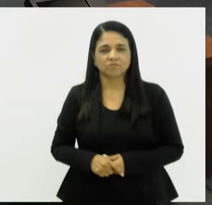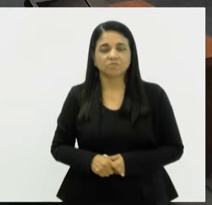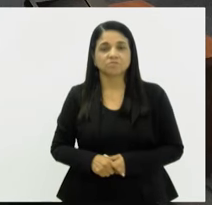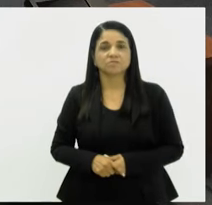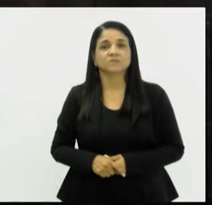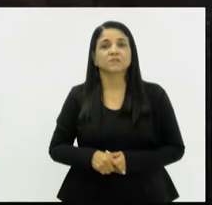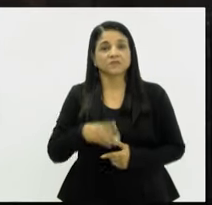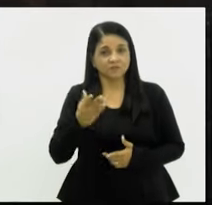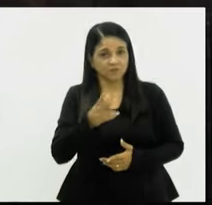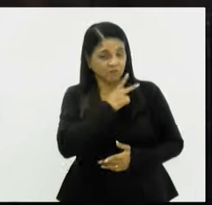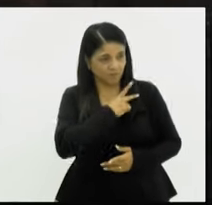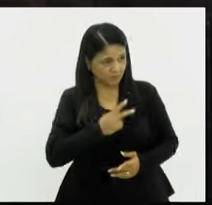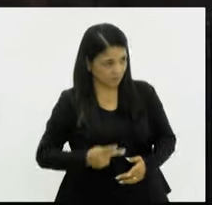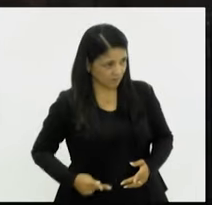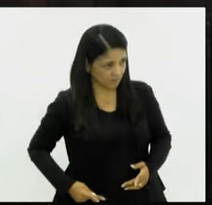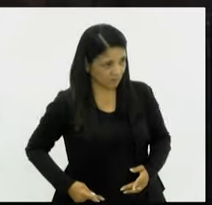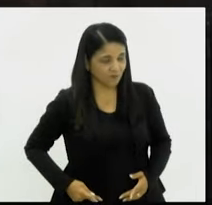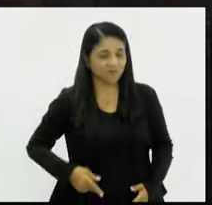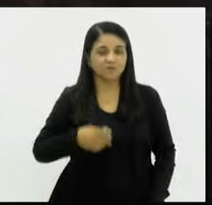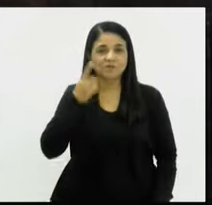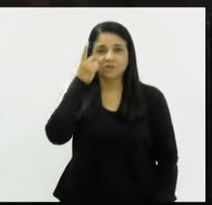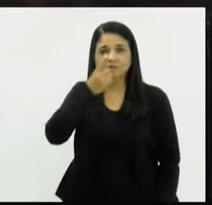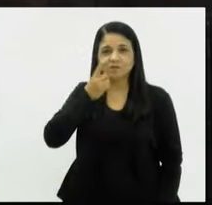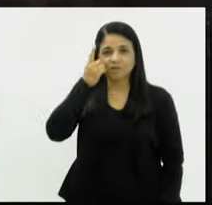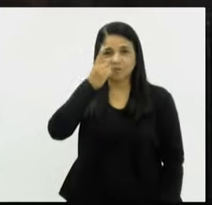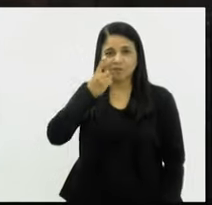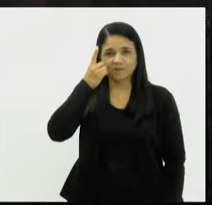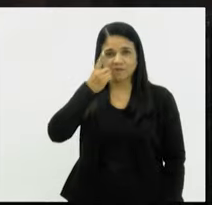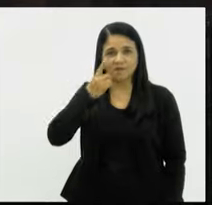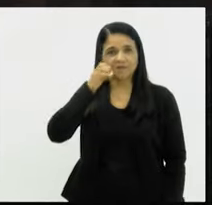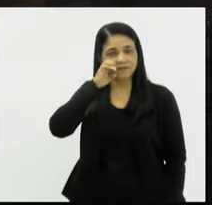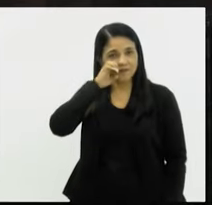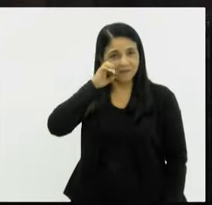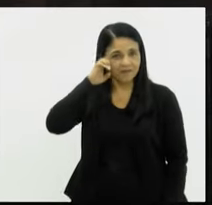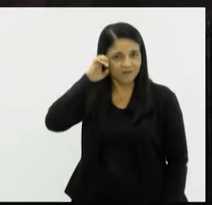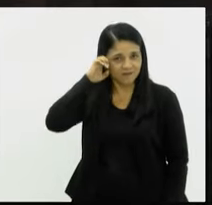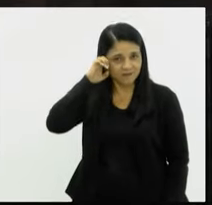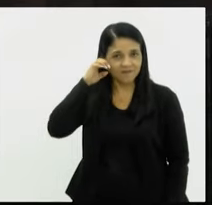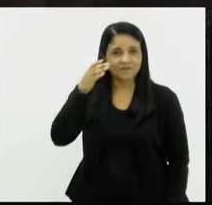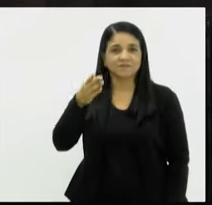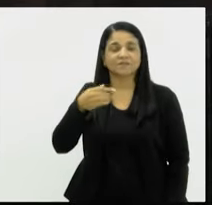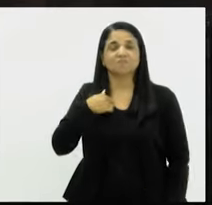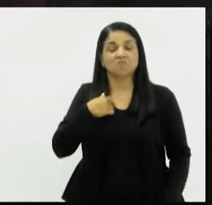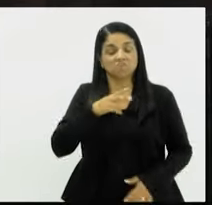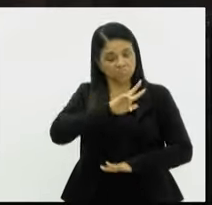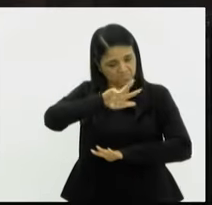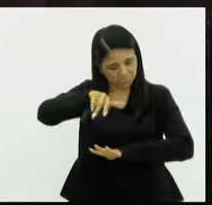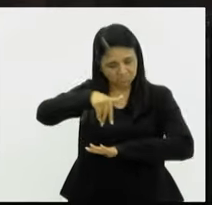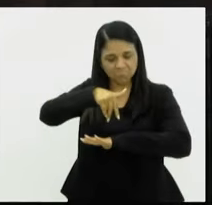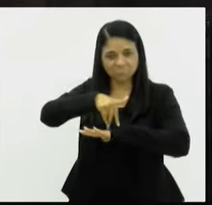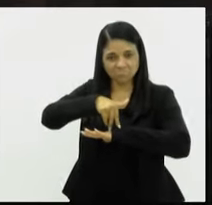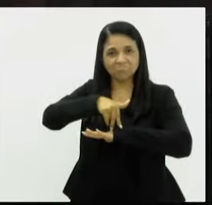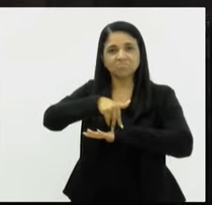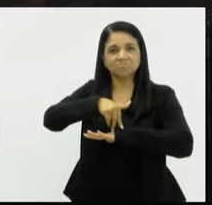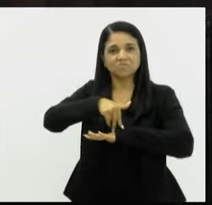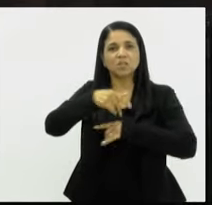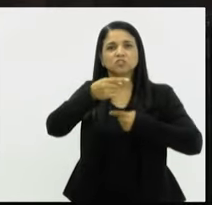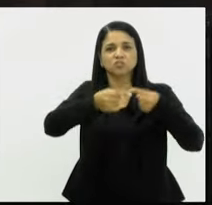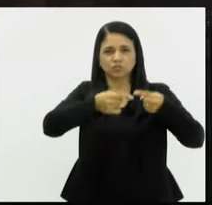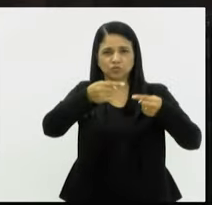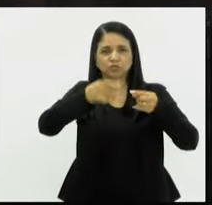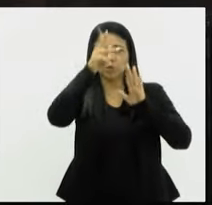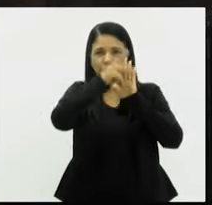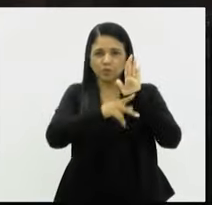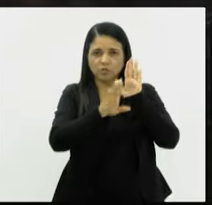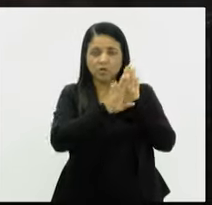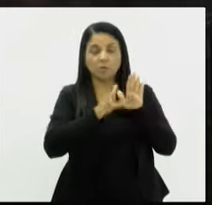Senhora presidente, deputada presidenta, deputada Élica Takimoto, fiz questão de discutir esse projeto de